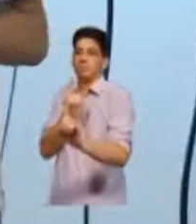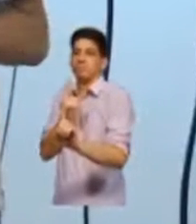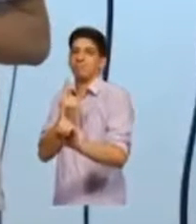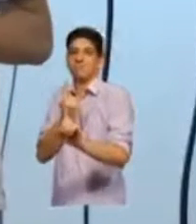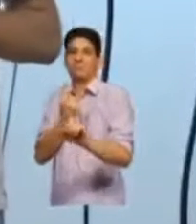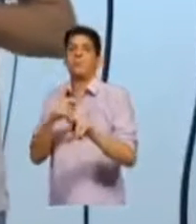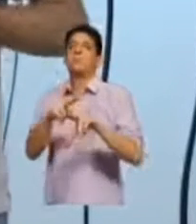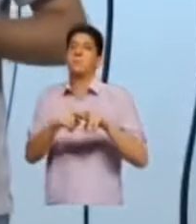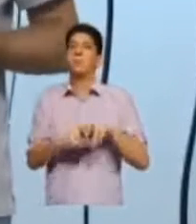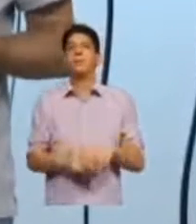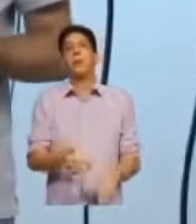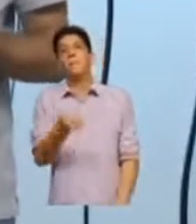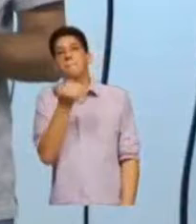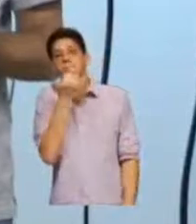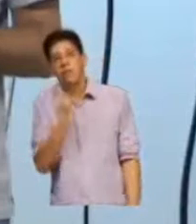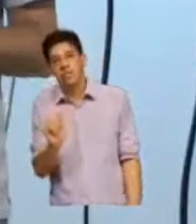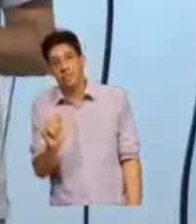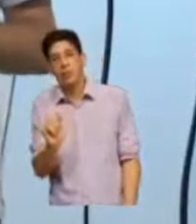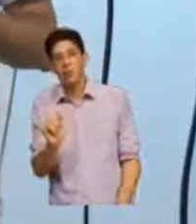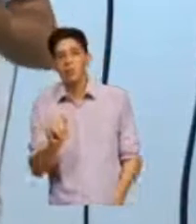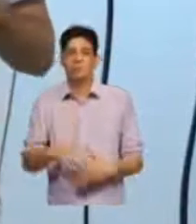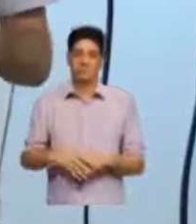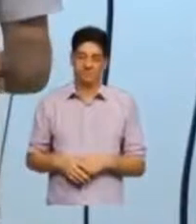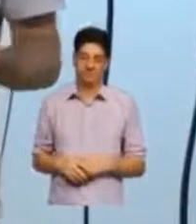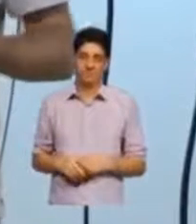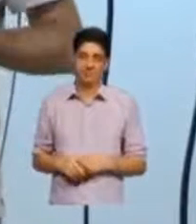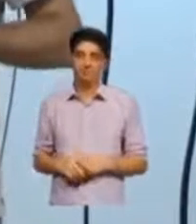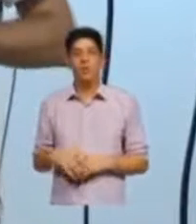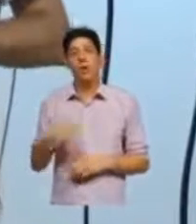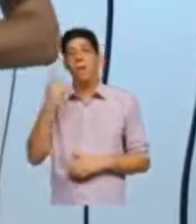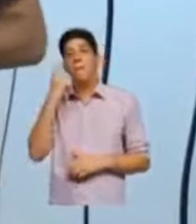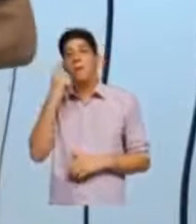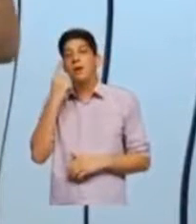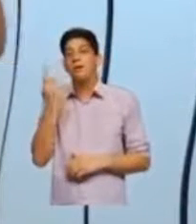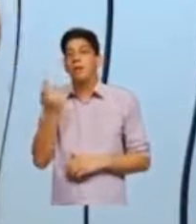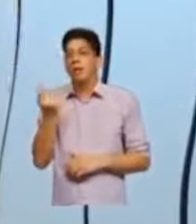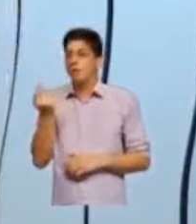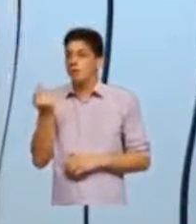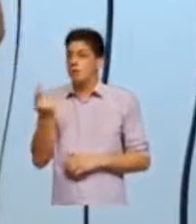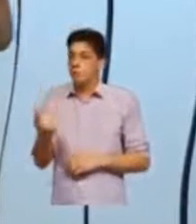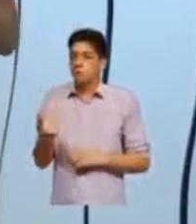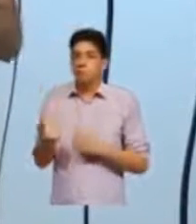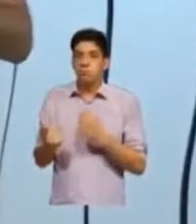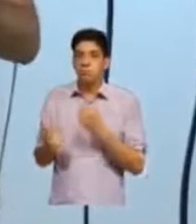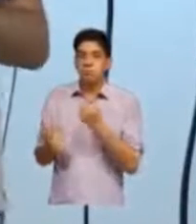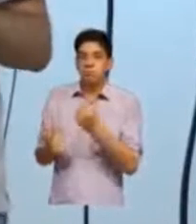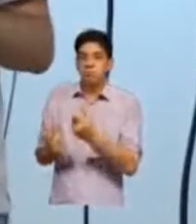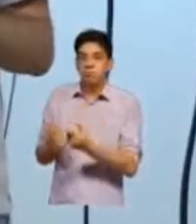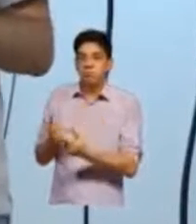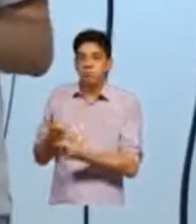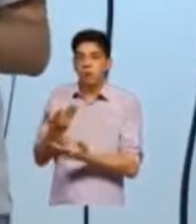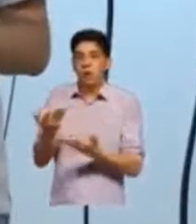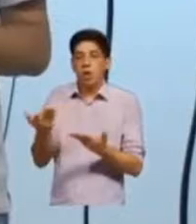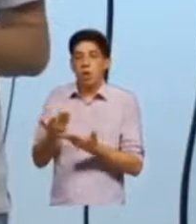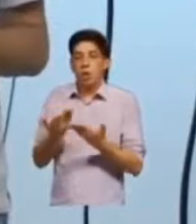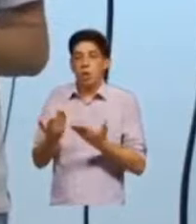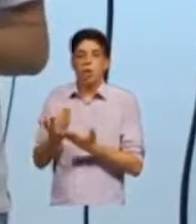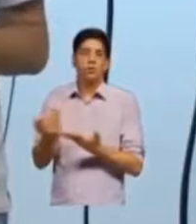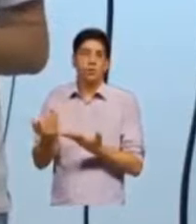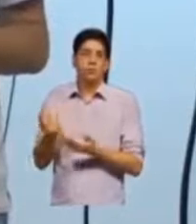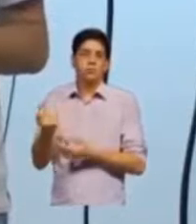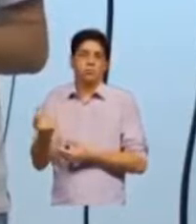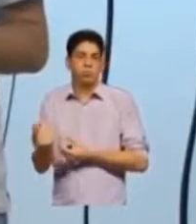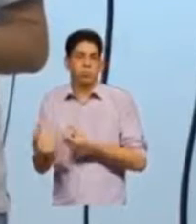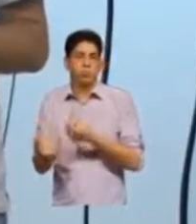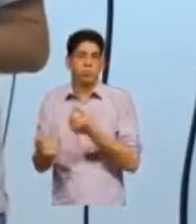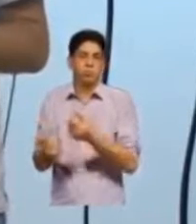prevenção. Tem-se alguns pouquíssimos casos de peste negra no mundo atual. Ela é uma